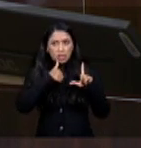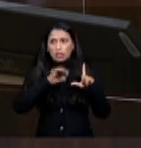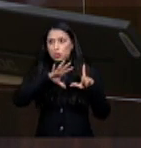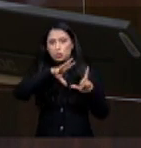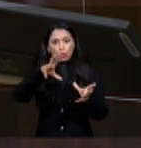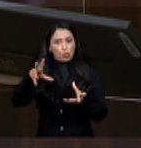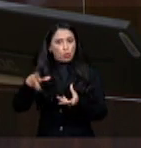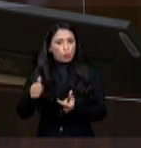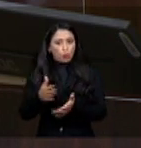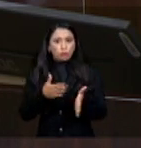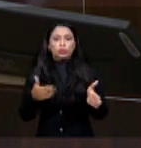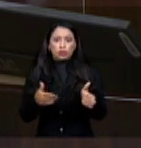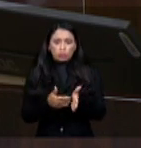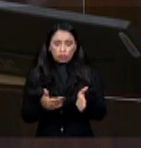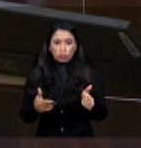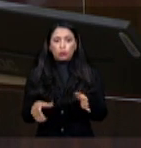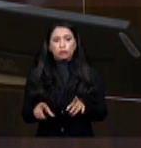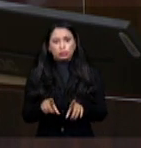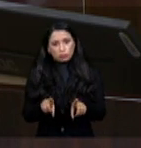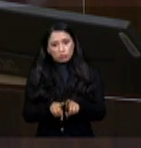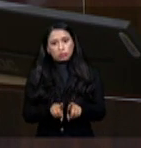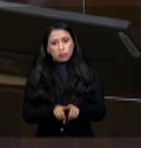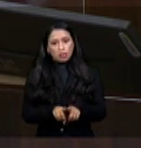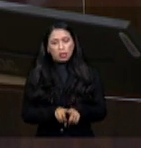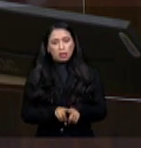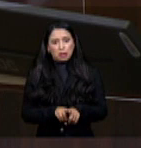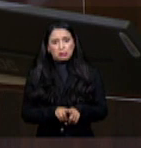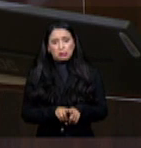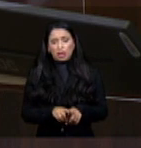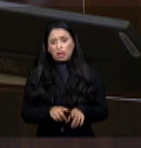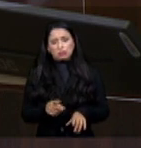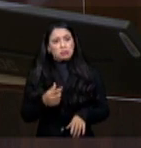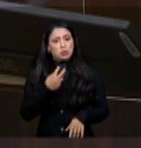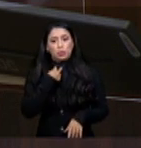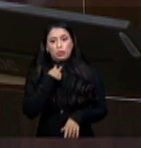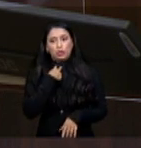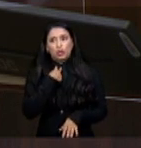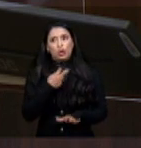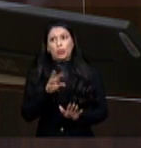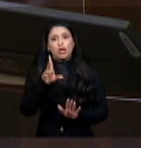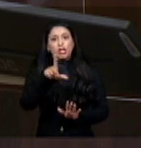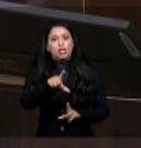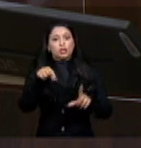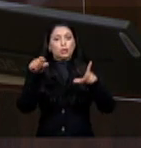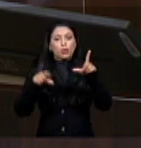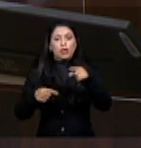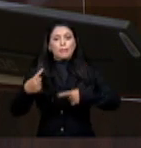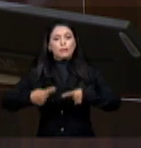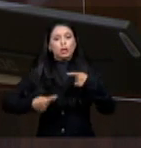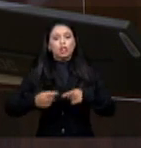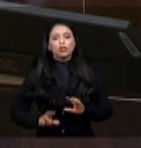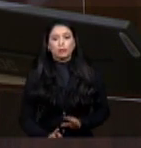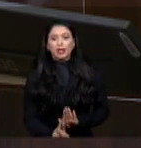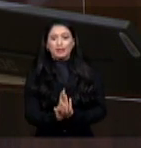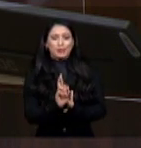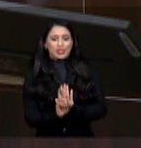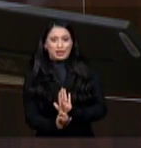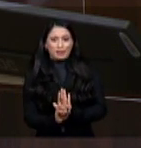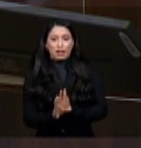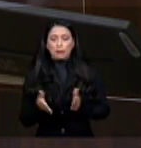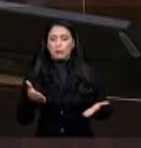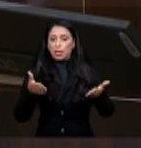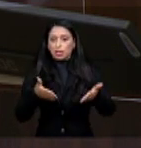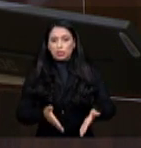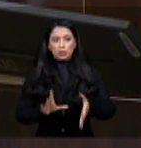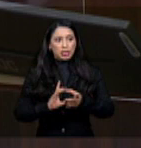do mundo né estavam excluídas do direito de escolher seus representantes políticos e portanto de participar do